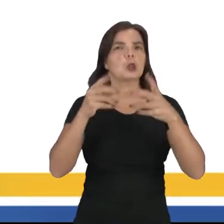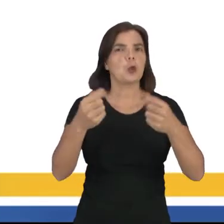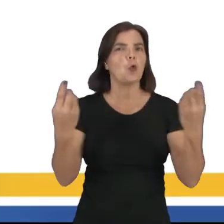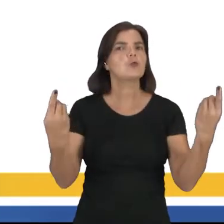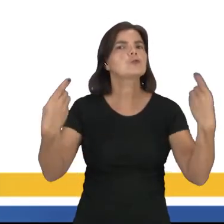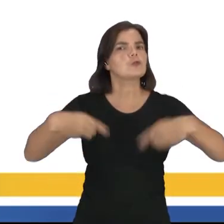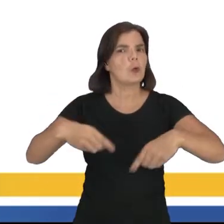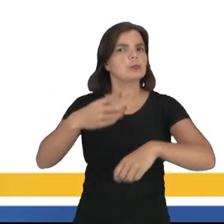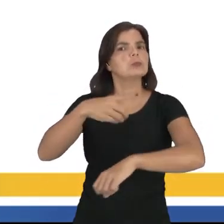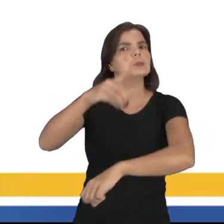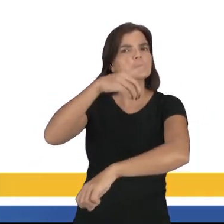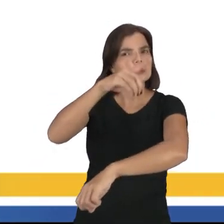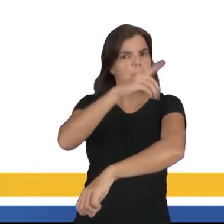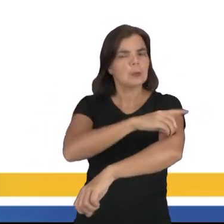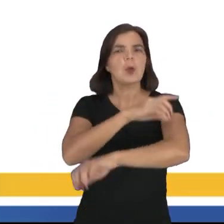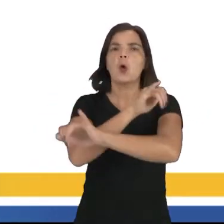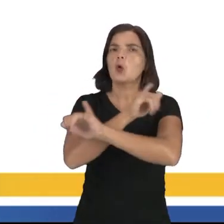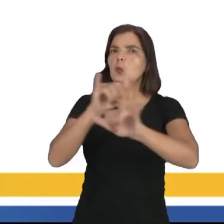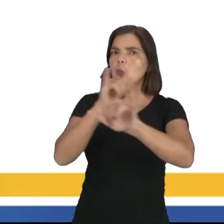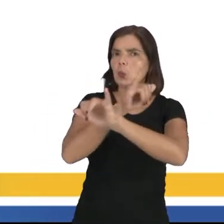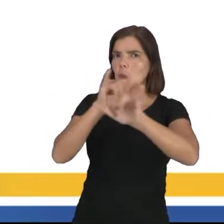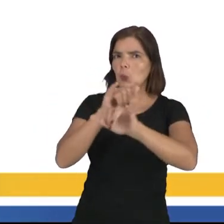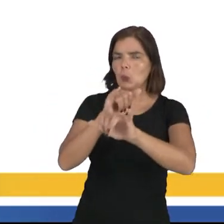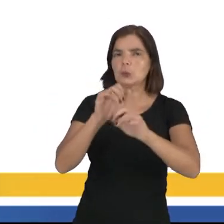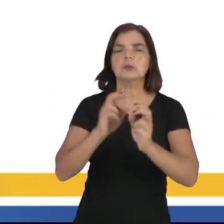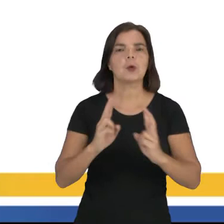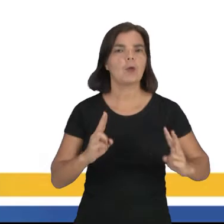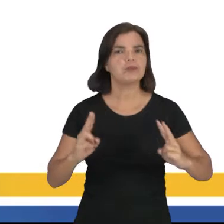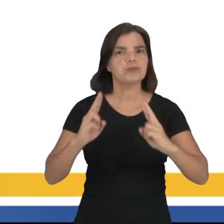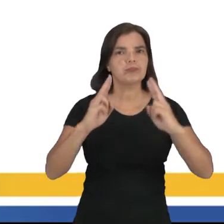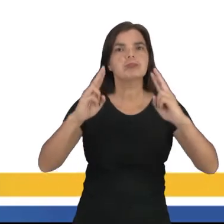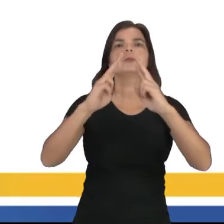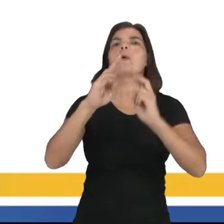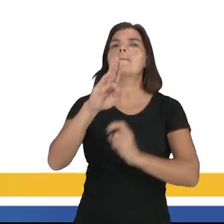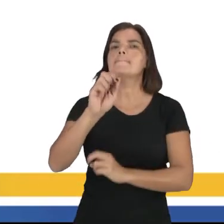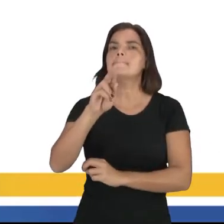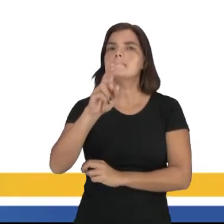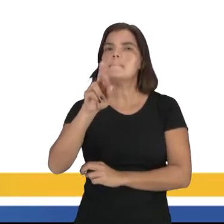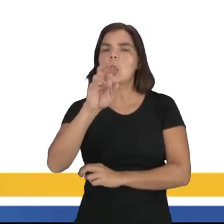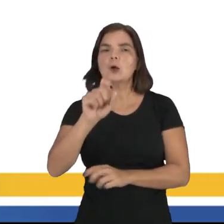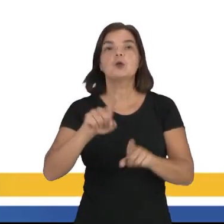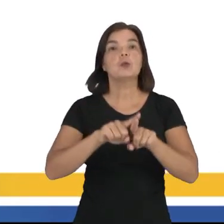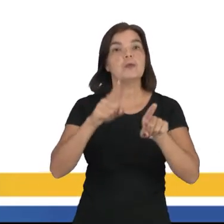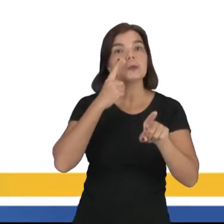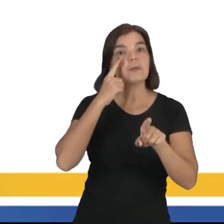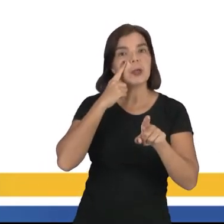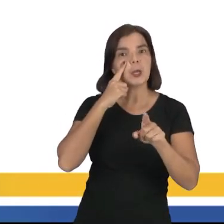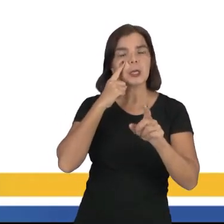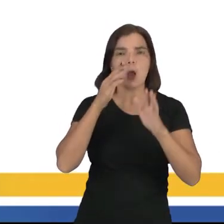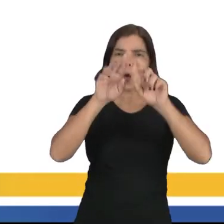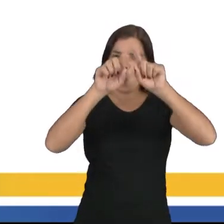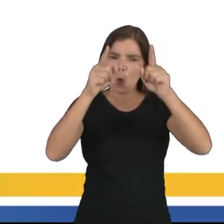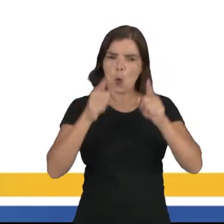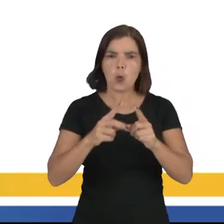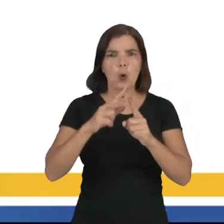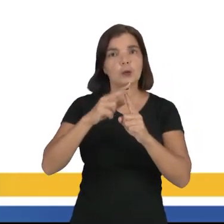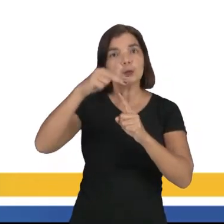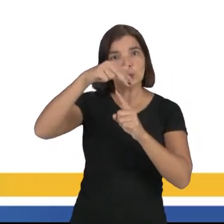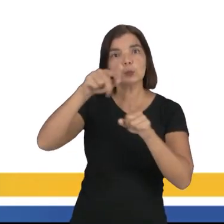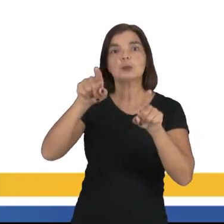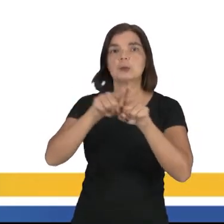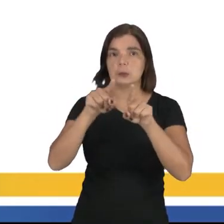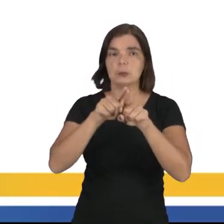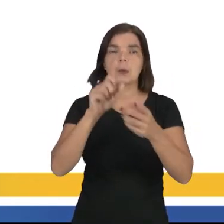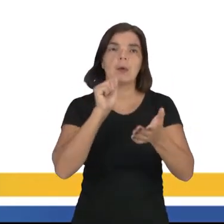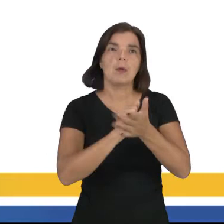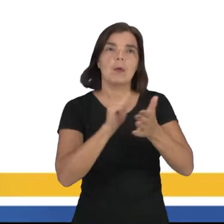todos contra a dengue, campanha Unimed Bauru. Então você observa duas garrafas abertas e no corpo do